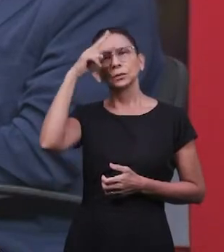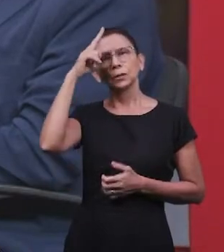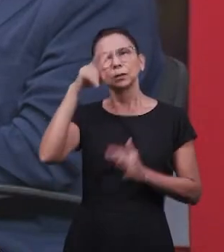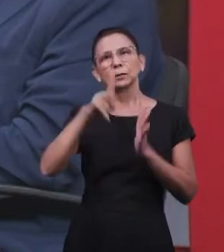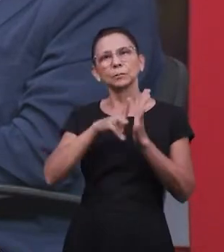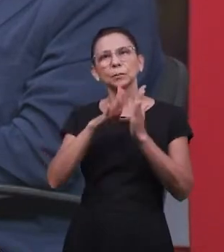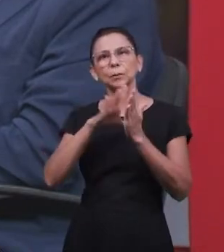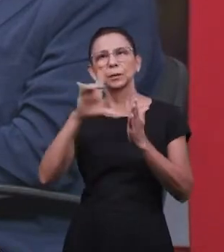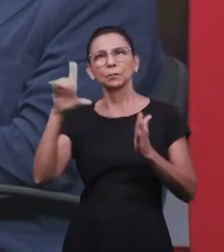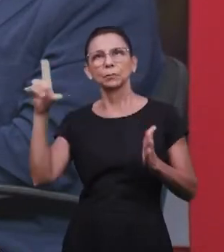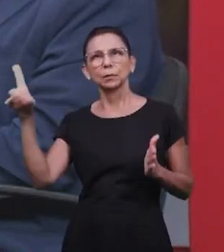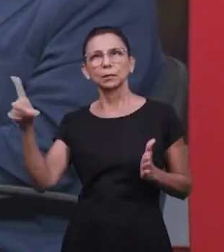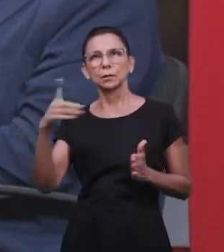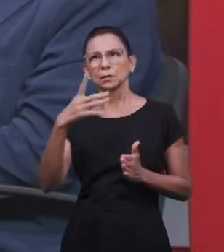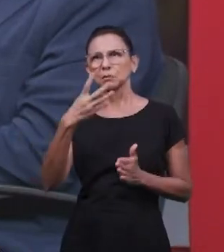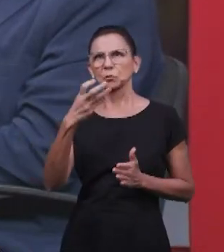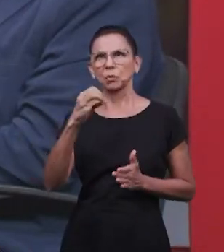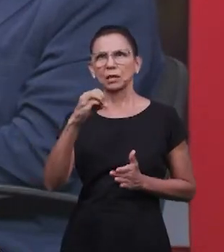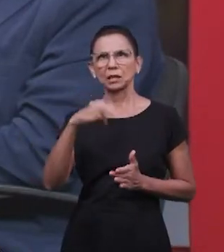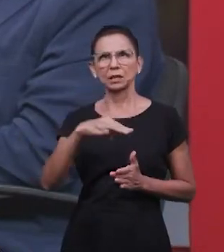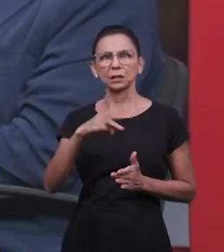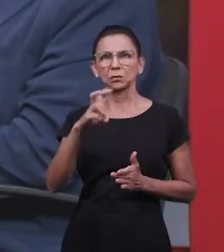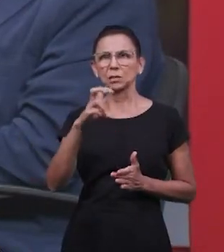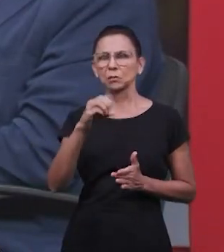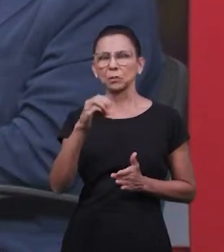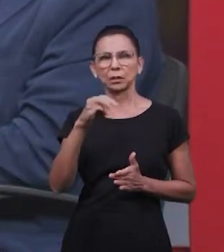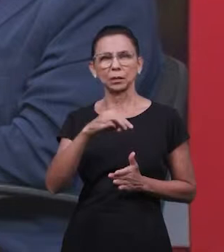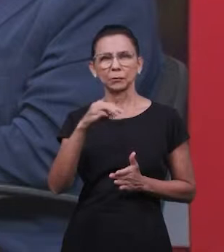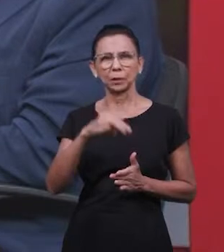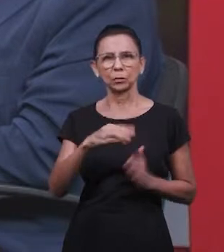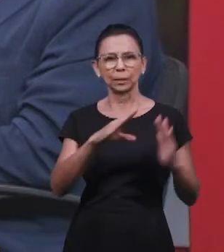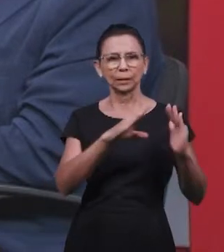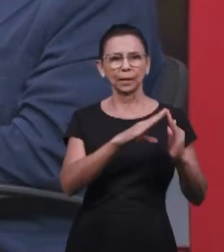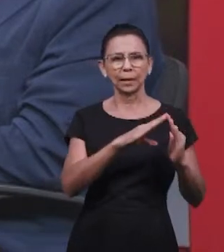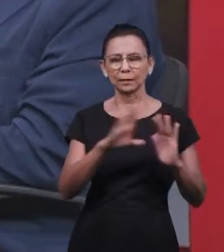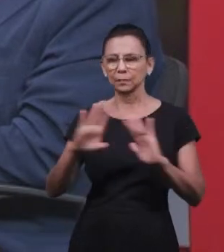40 minutos, 50 minutos entre a nossa casa e a escola,